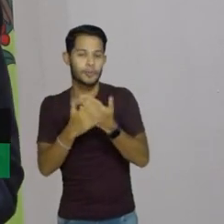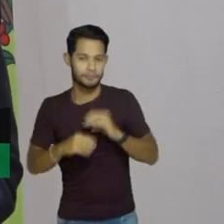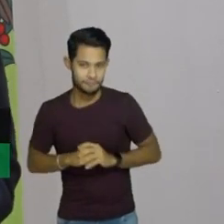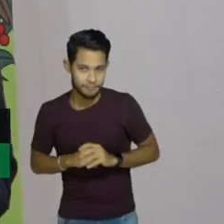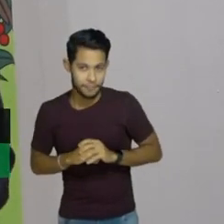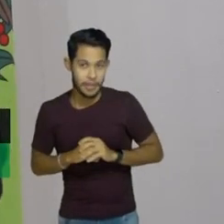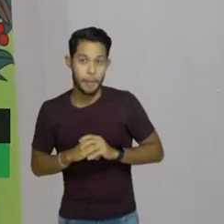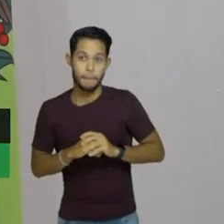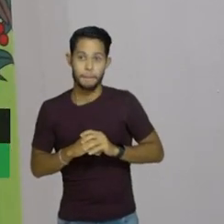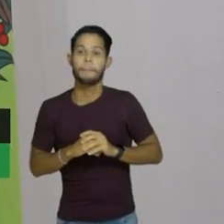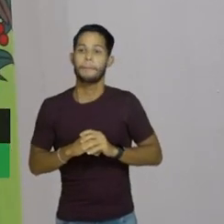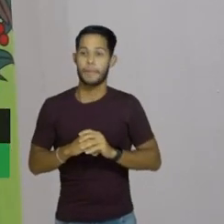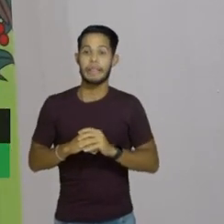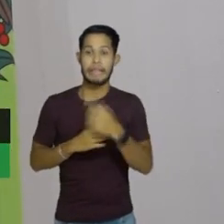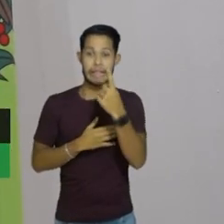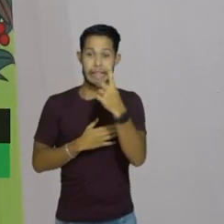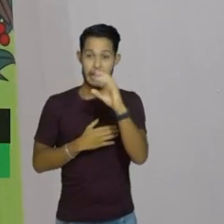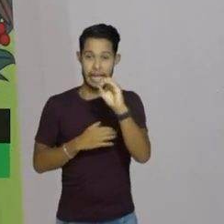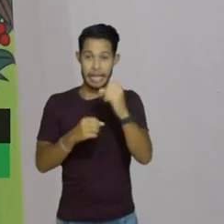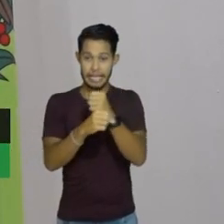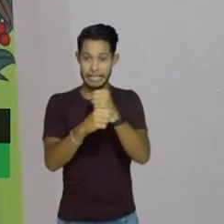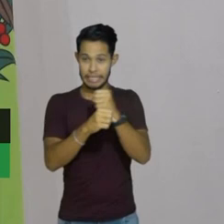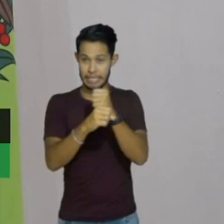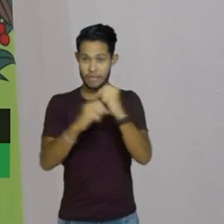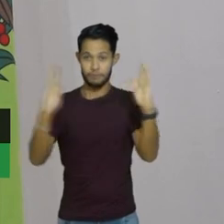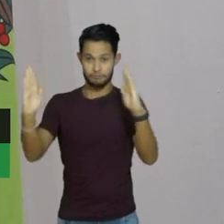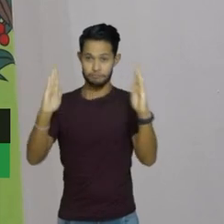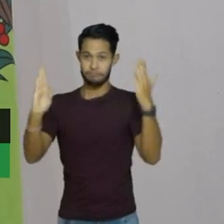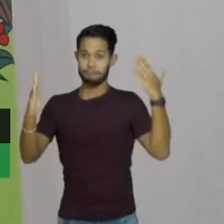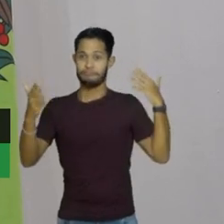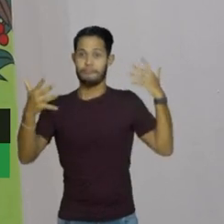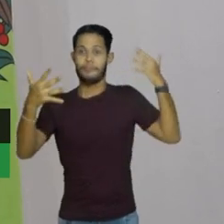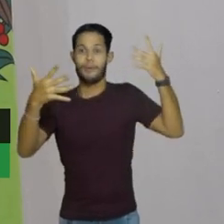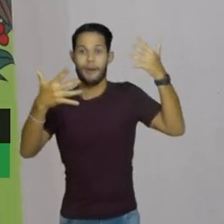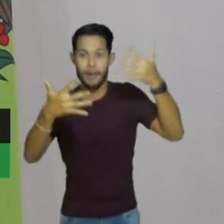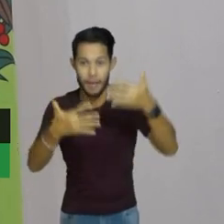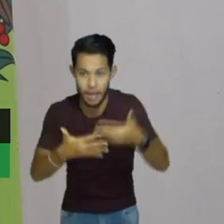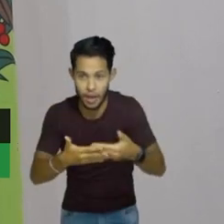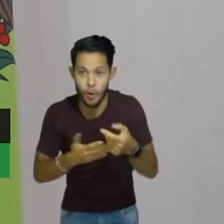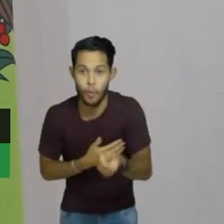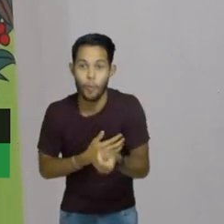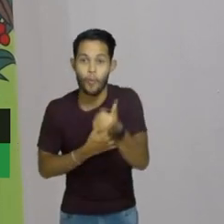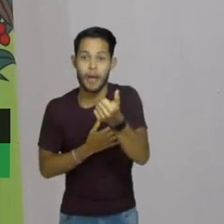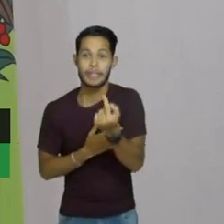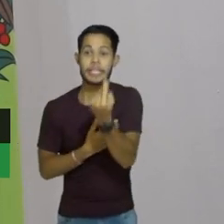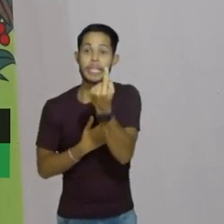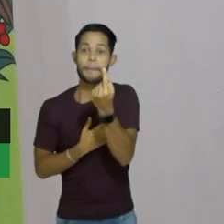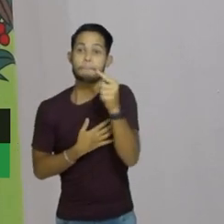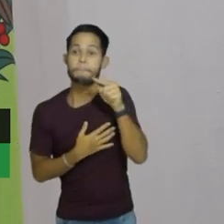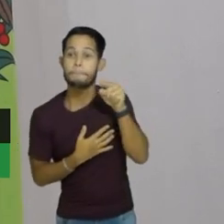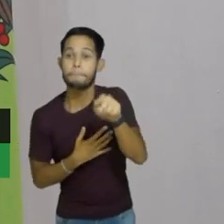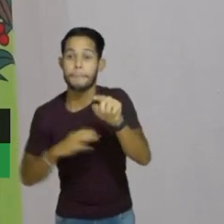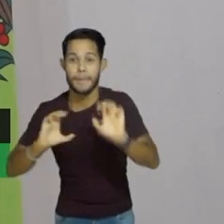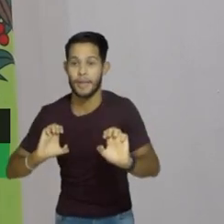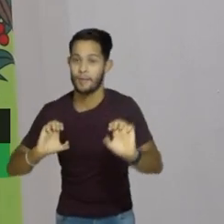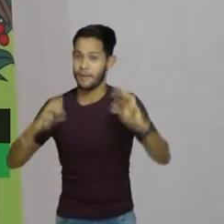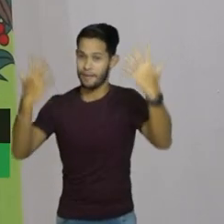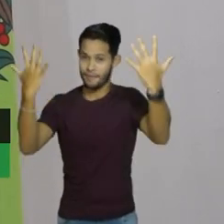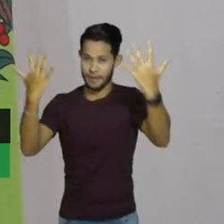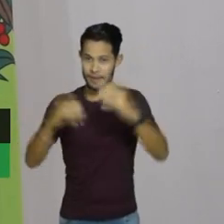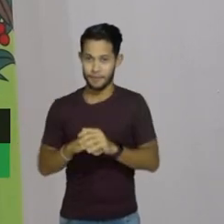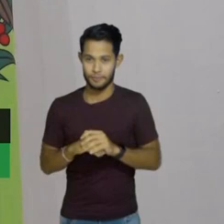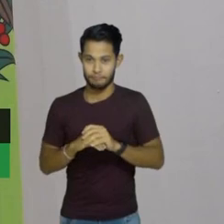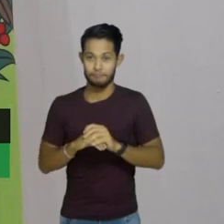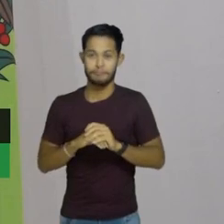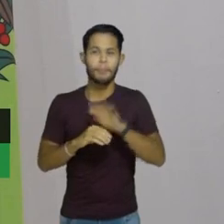última década, nos últimos 10 anos, quase 1000 eventos foram realizados. E um dado muito impressionante em termos de